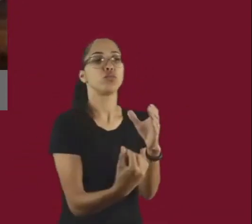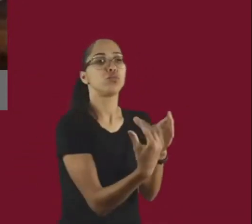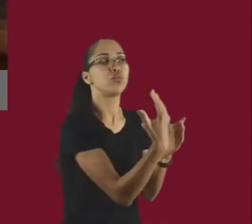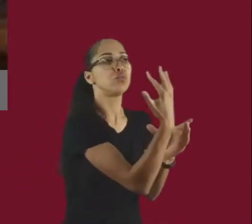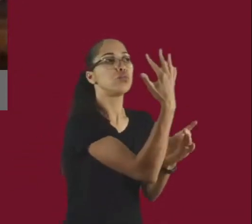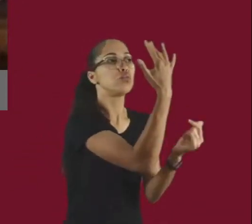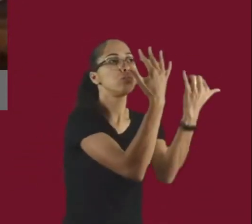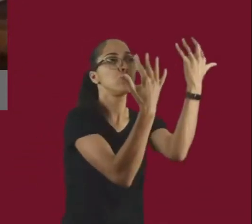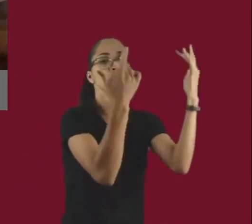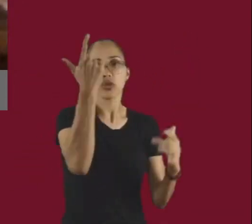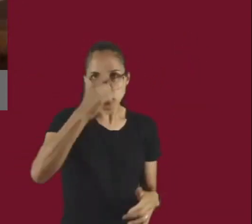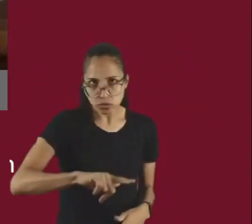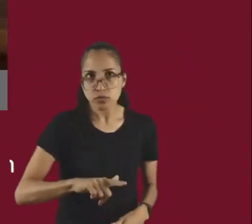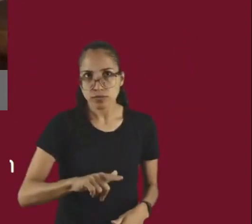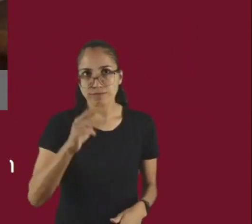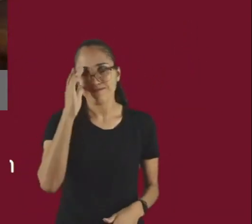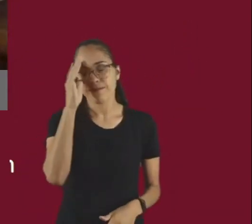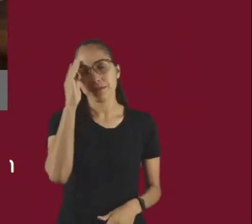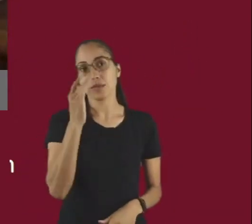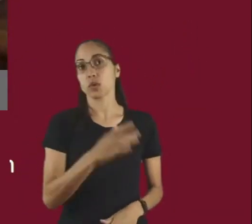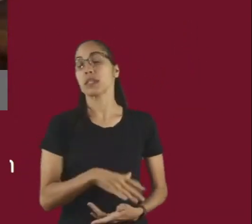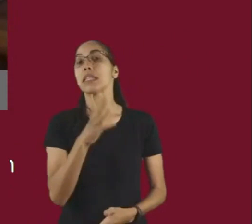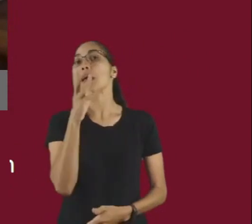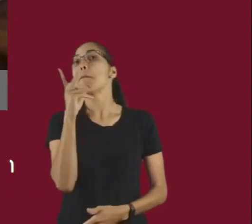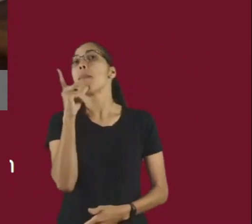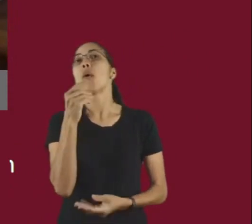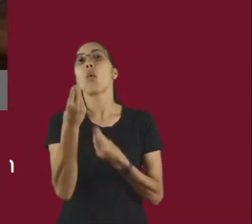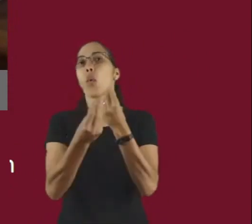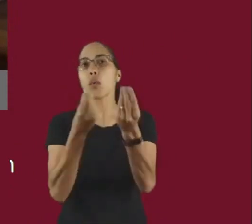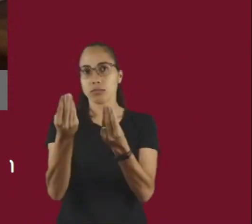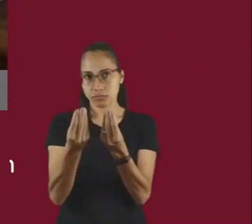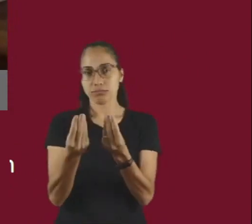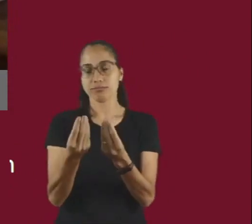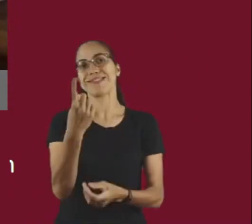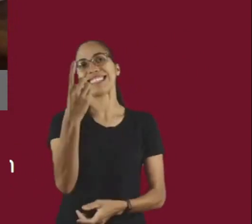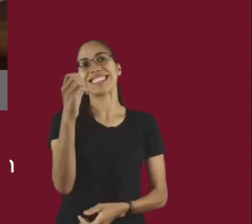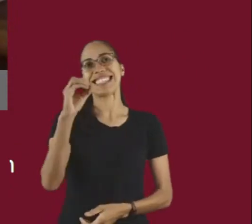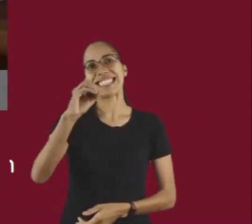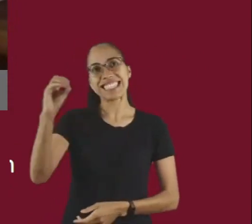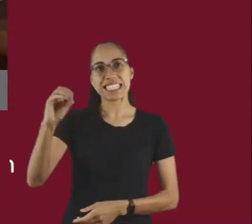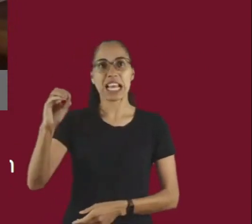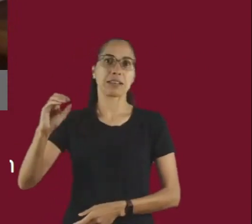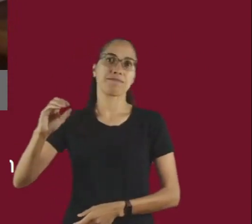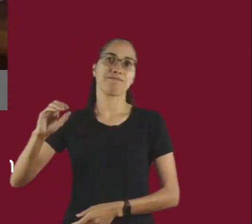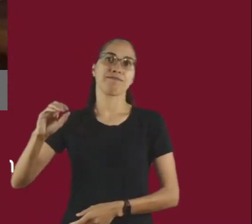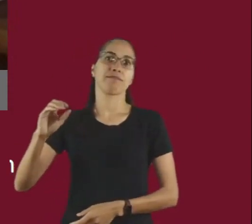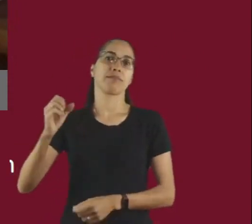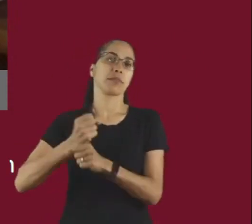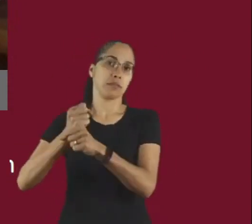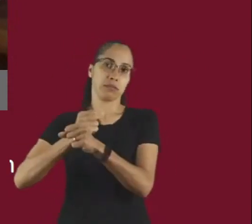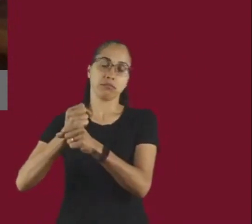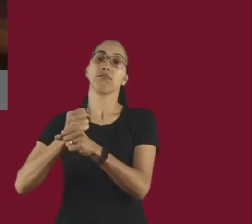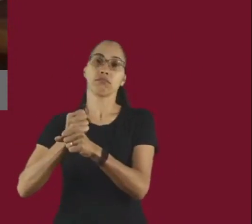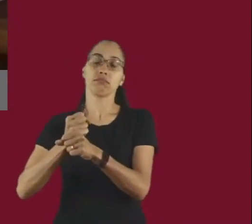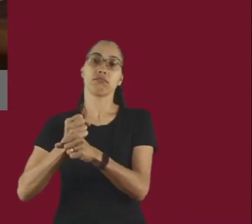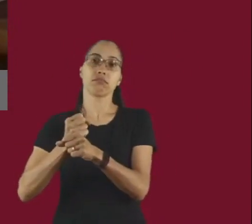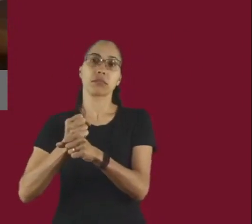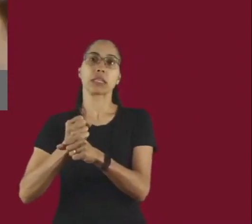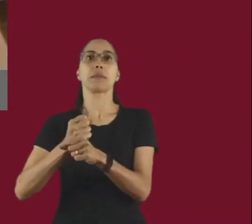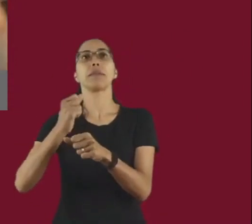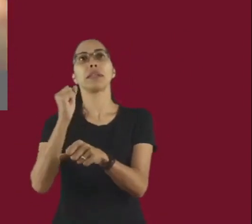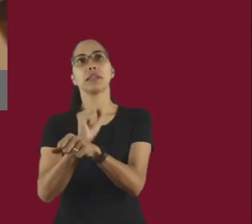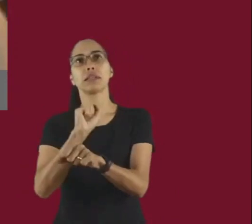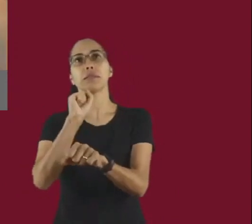quanto tempo, como se recupera um adolescente Yanomami que há 2 anos atrás vivia como seus